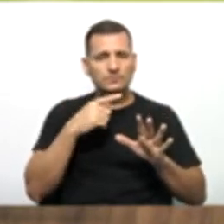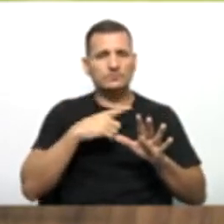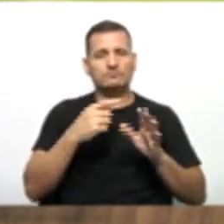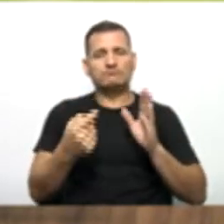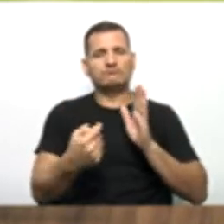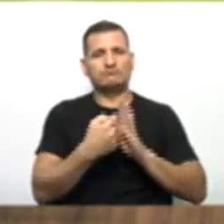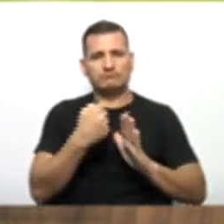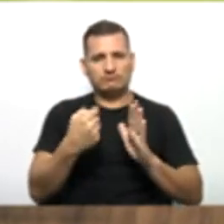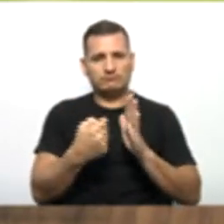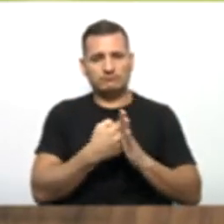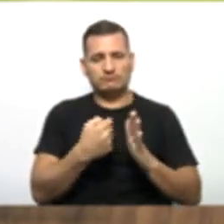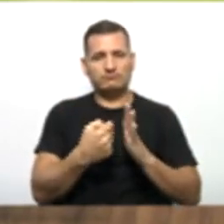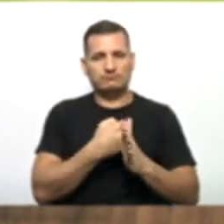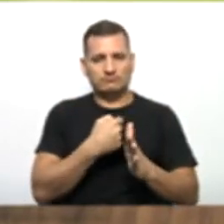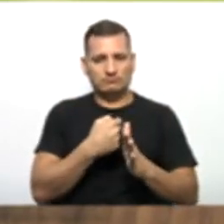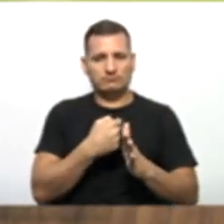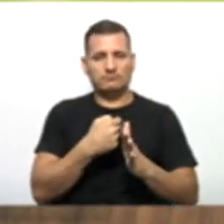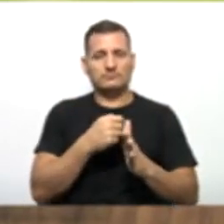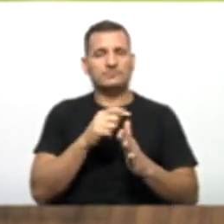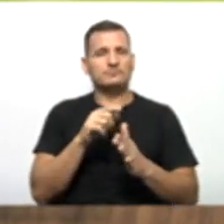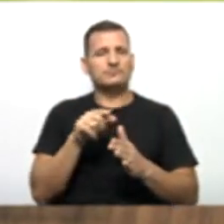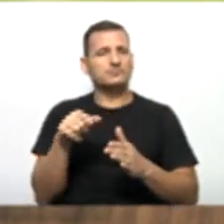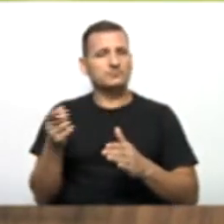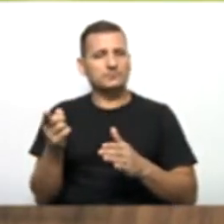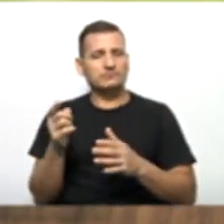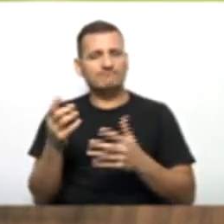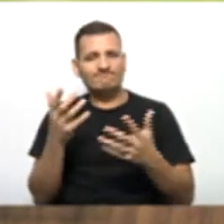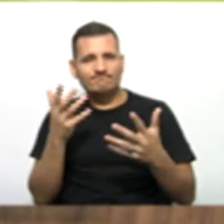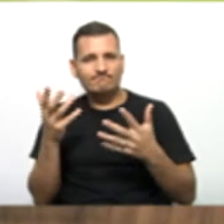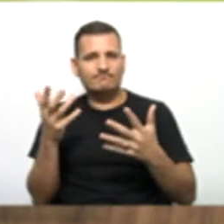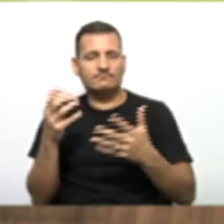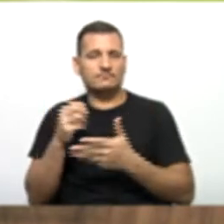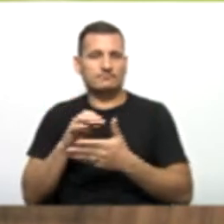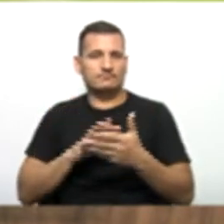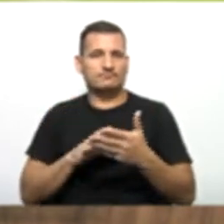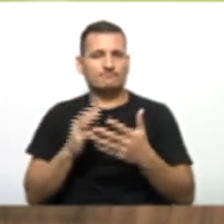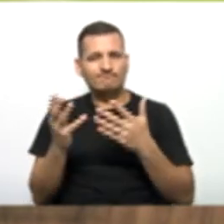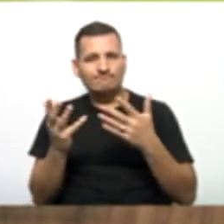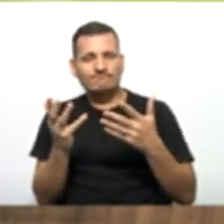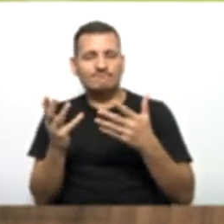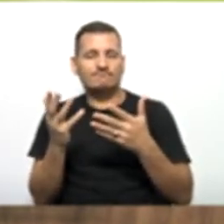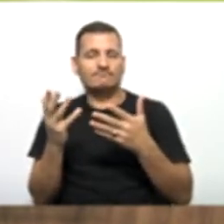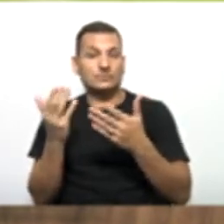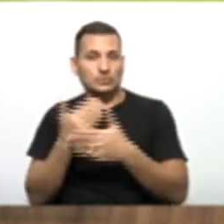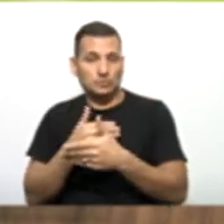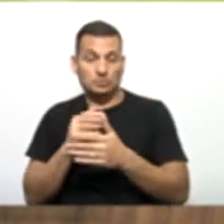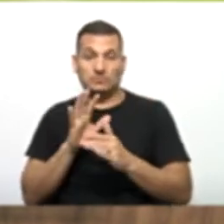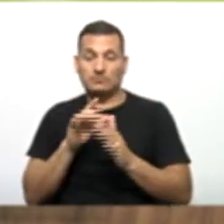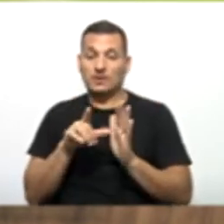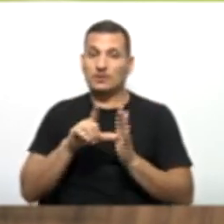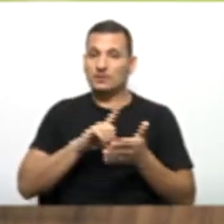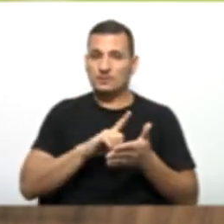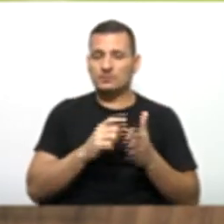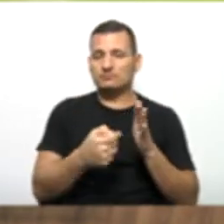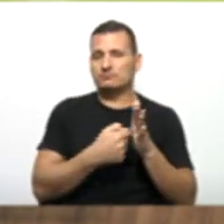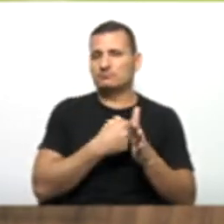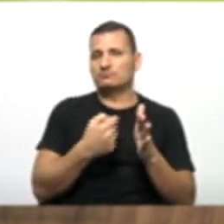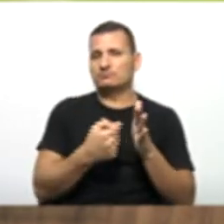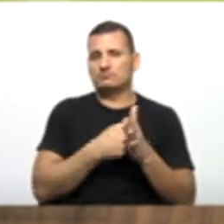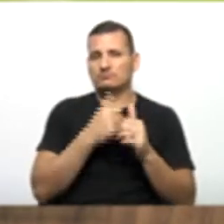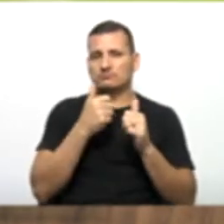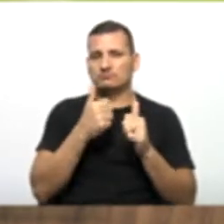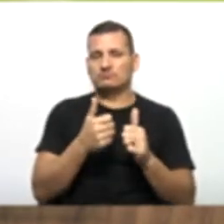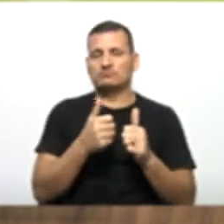a pendente na hora de resolver as atividades de percurso na hora de fazer a prova uma das dúvidas pra cá que é professora na área e vai ajudar você